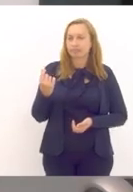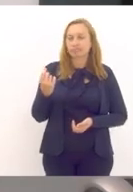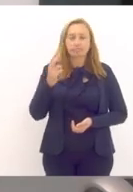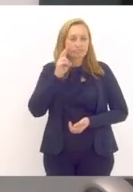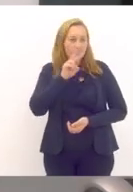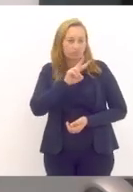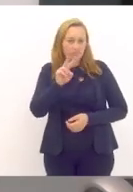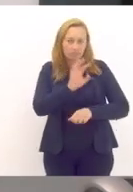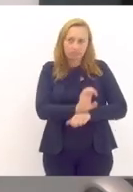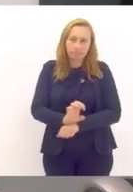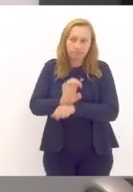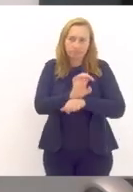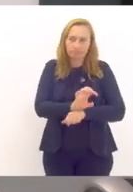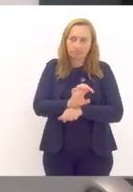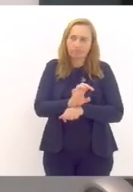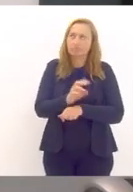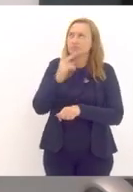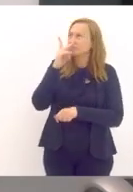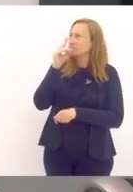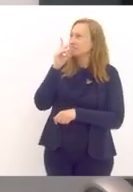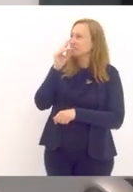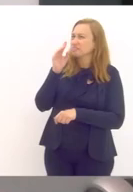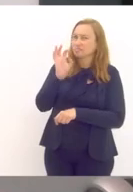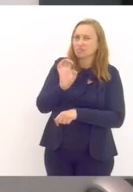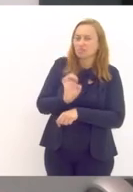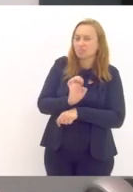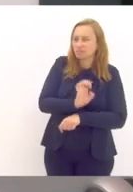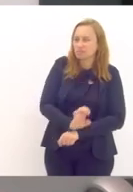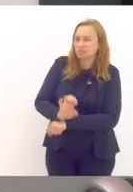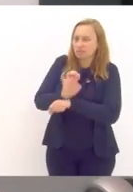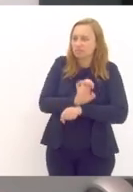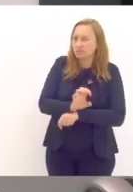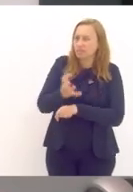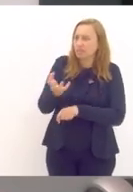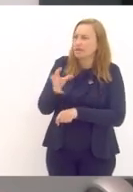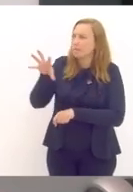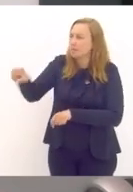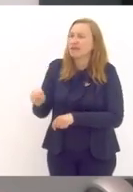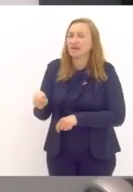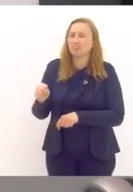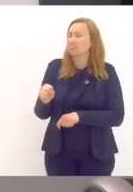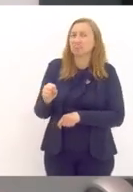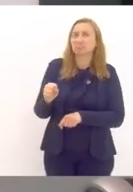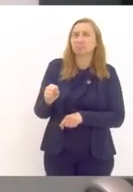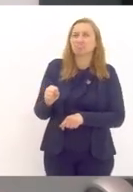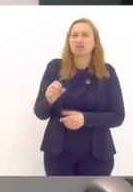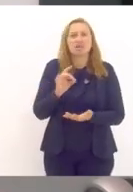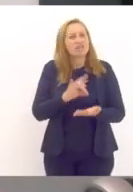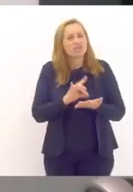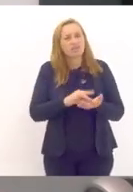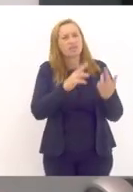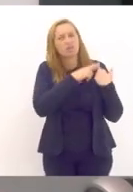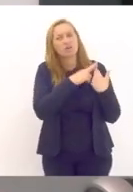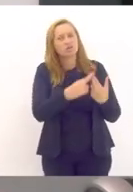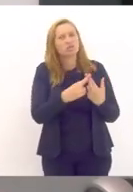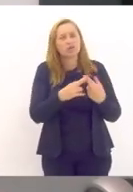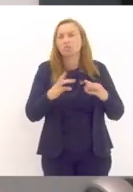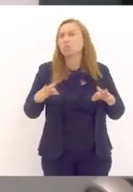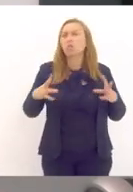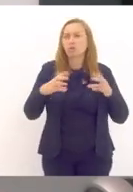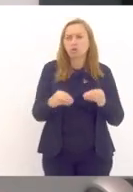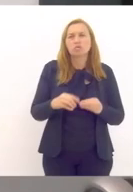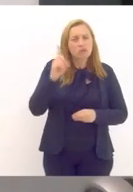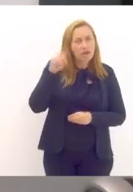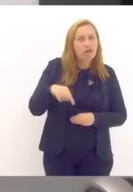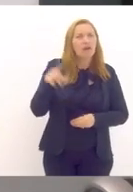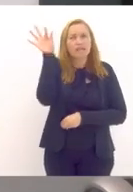se o Estado quisesse pegar alguma coisa, na verdade, o responsável sempre por tudo é o